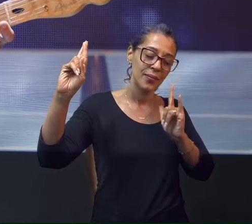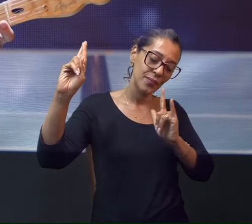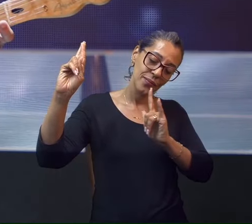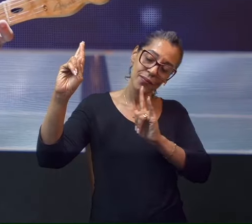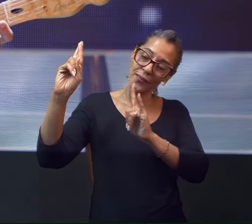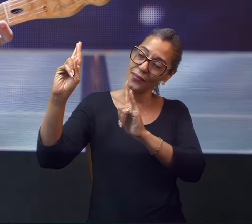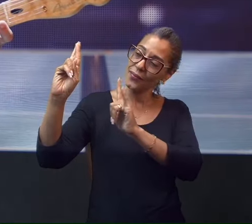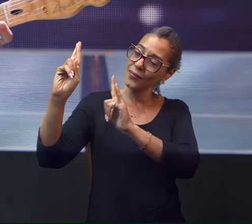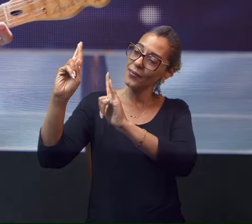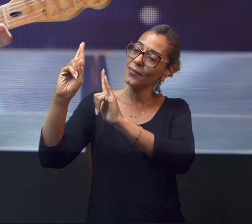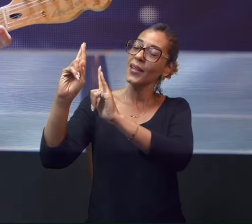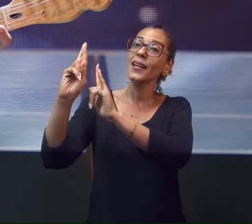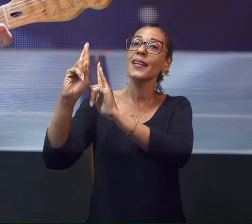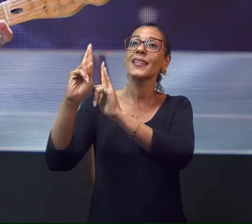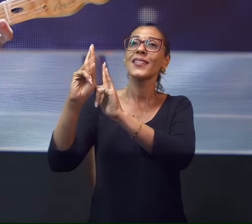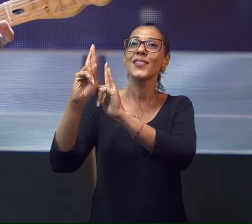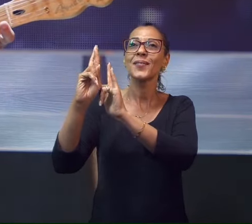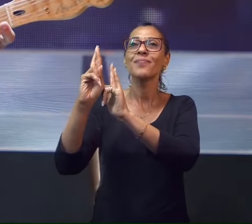amado